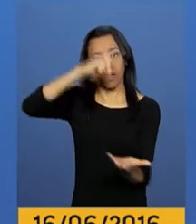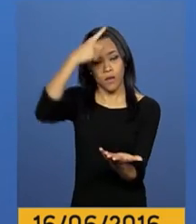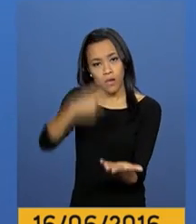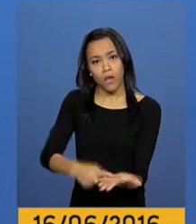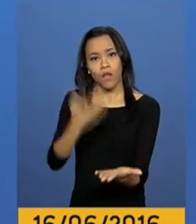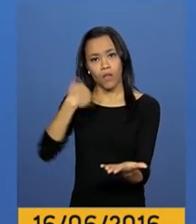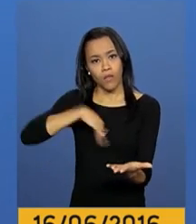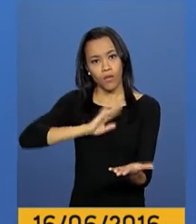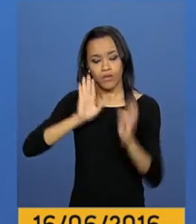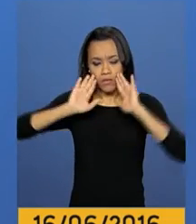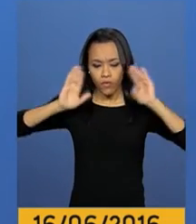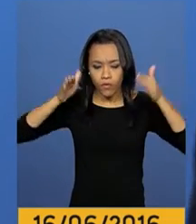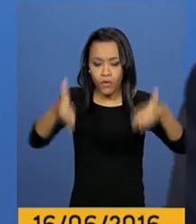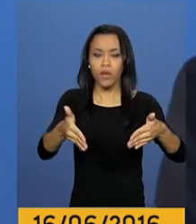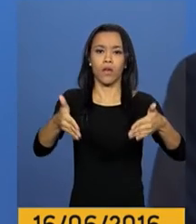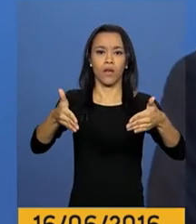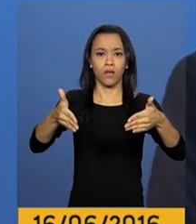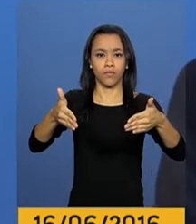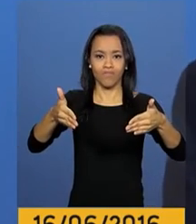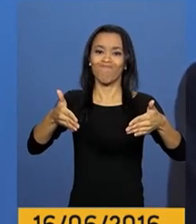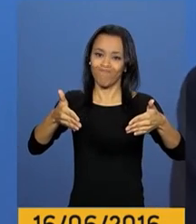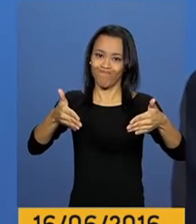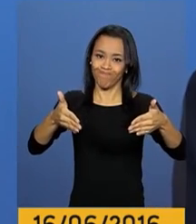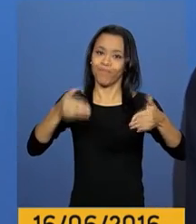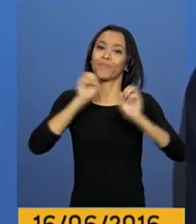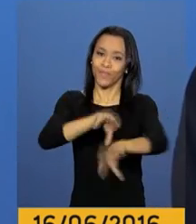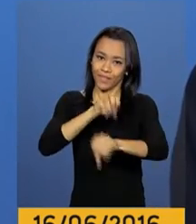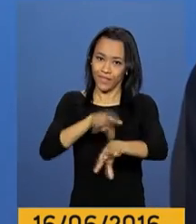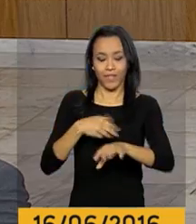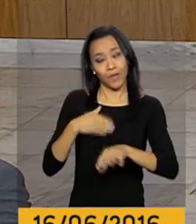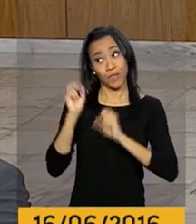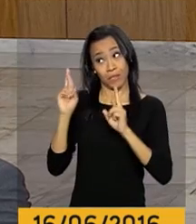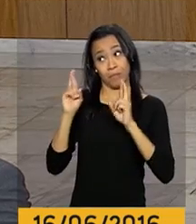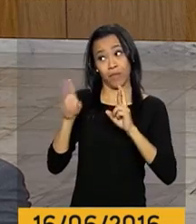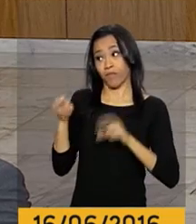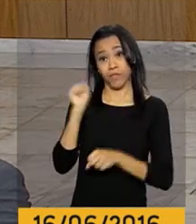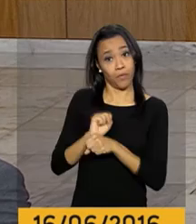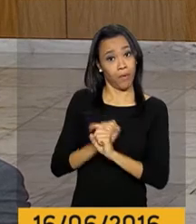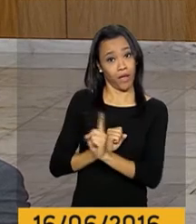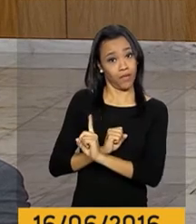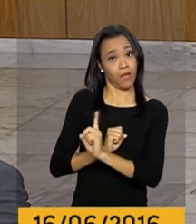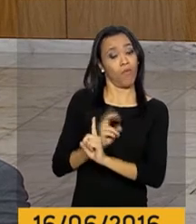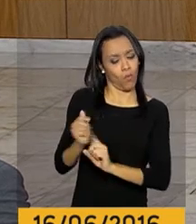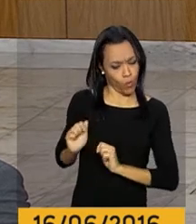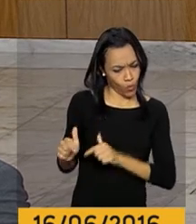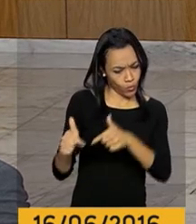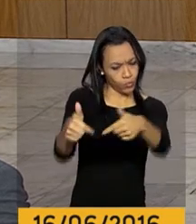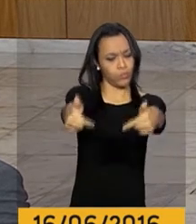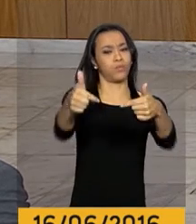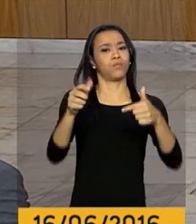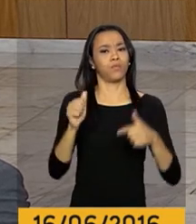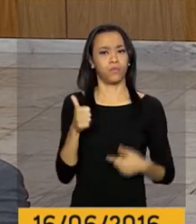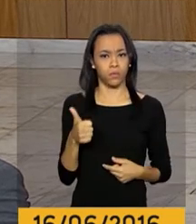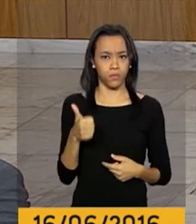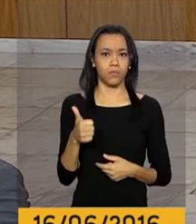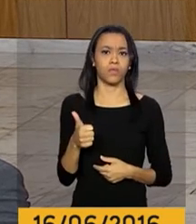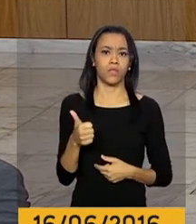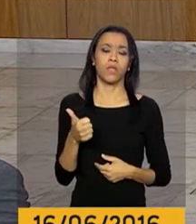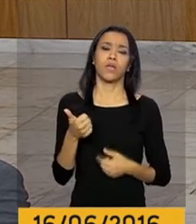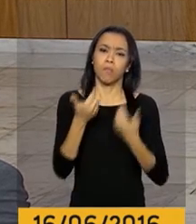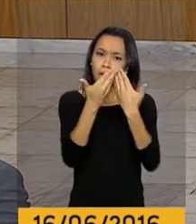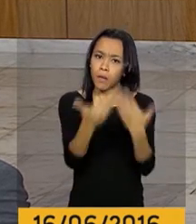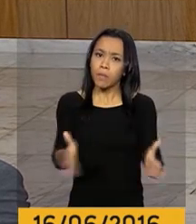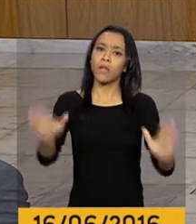para privilegiar a educação. Espero que você não pare por aí, que, na verdade, amplie ainda mais os trabalhos